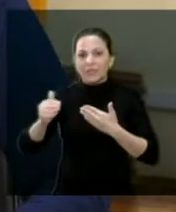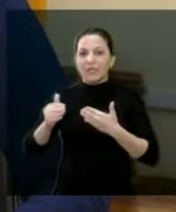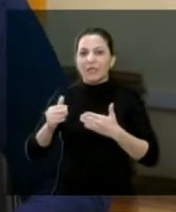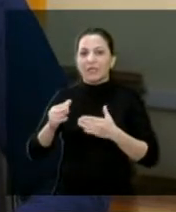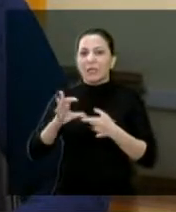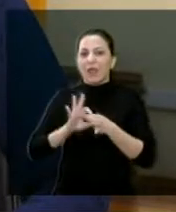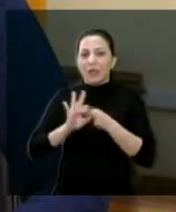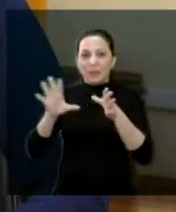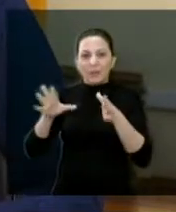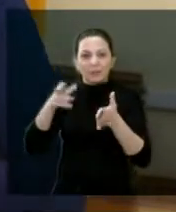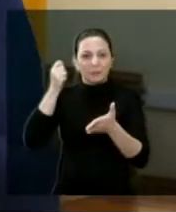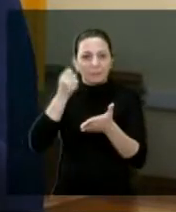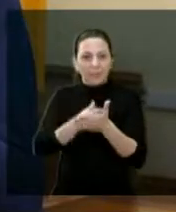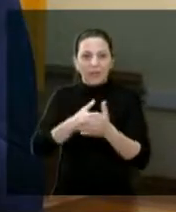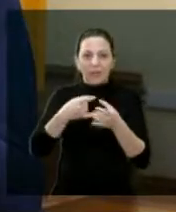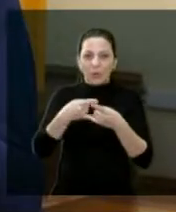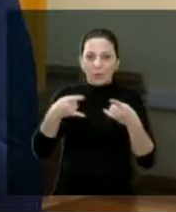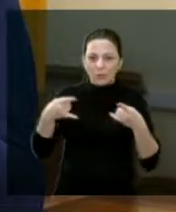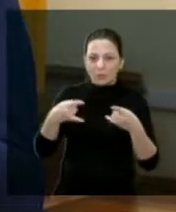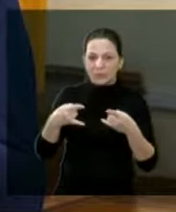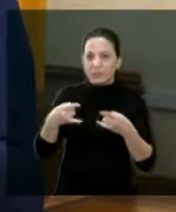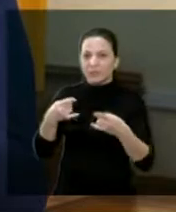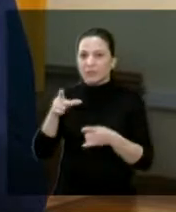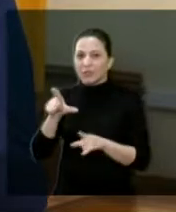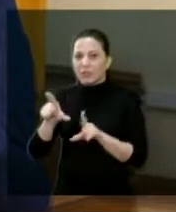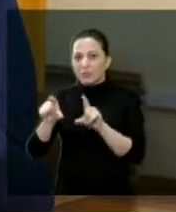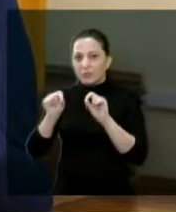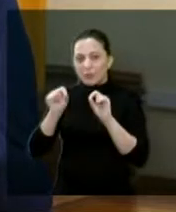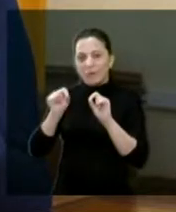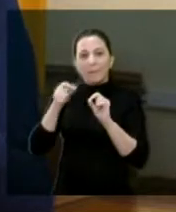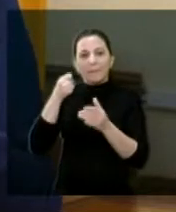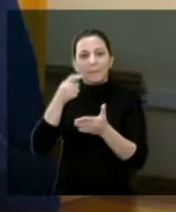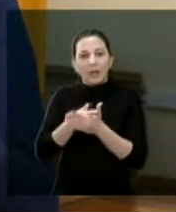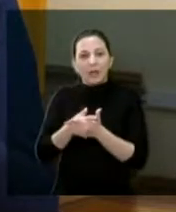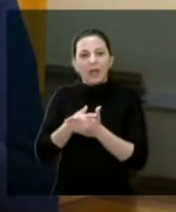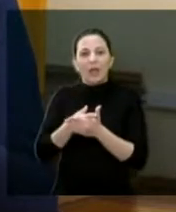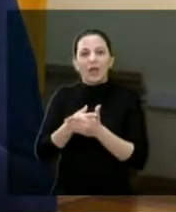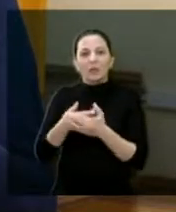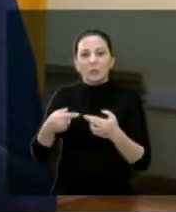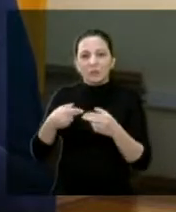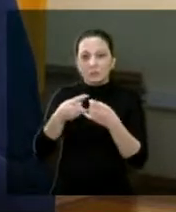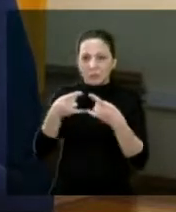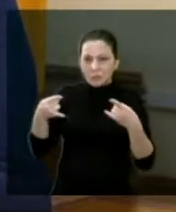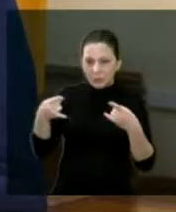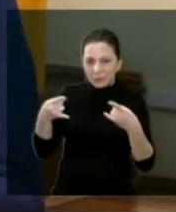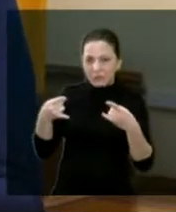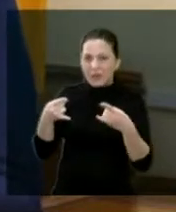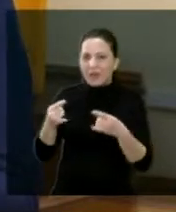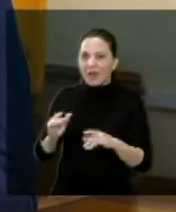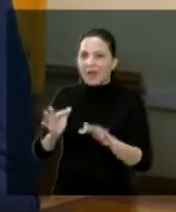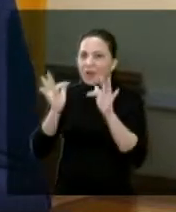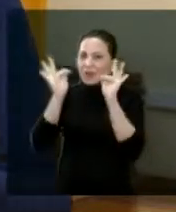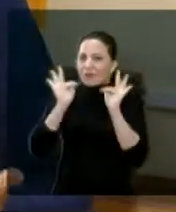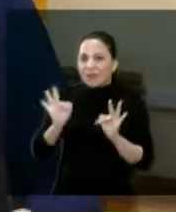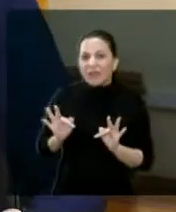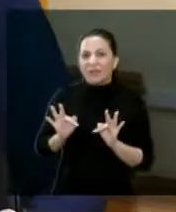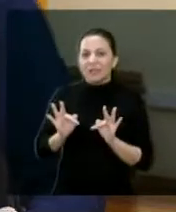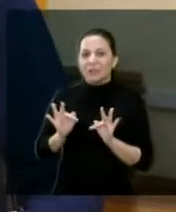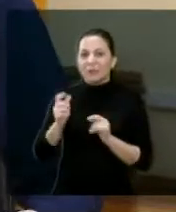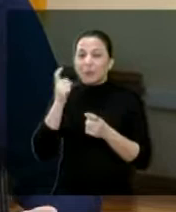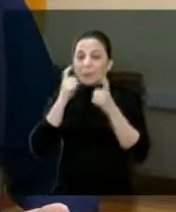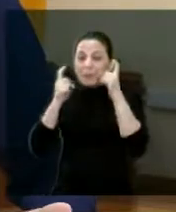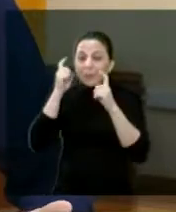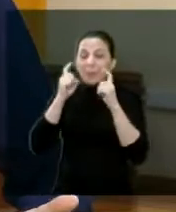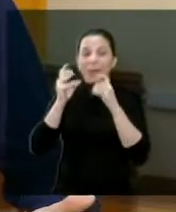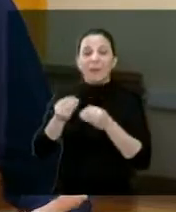tinha comigo isso. Eu prefiro pagar a conta alegre, brincando, parece que eu pago menos do que ir preocupado, vou ter que dar esse dinheiro.